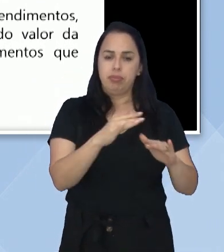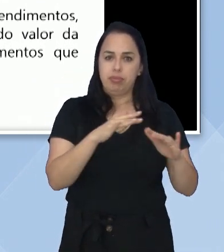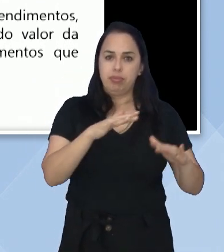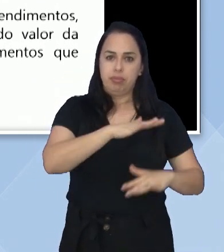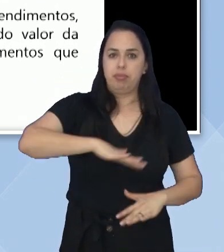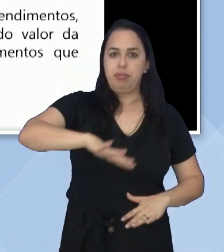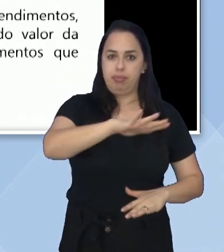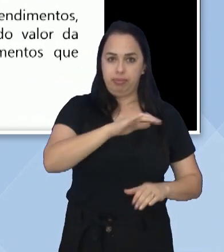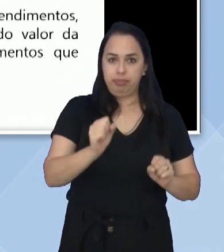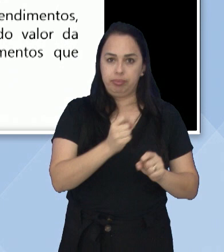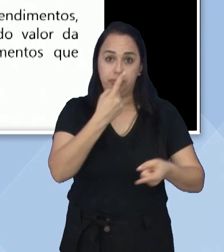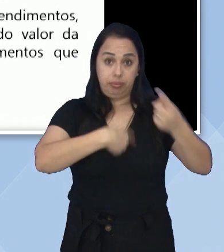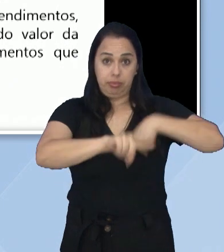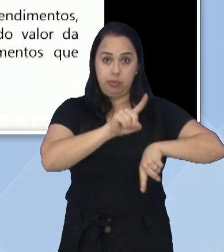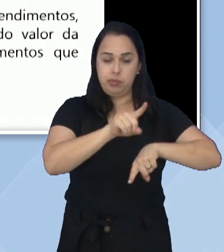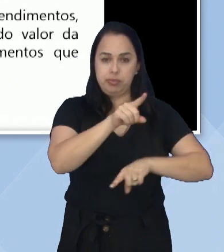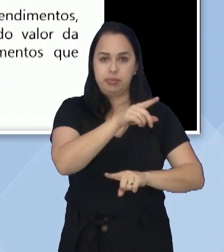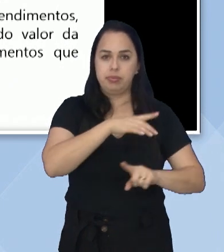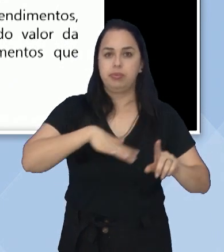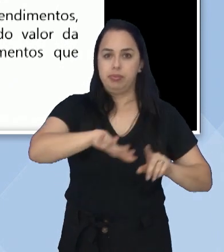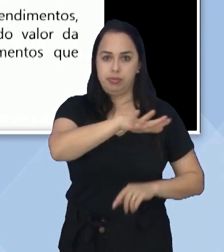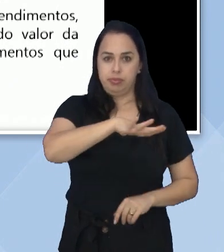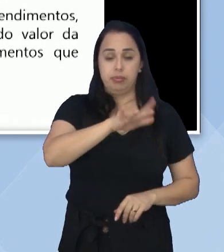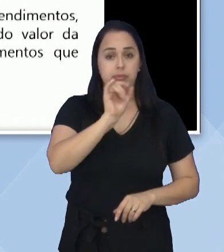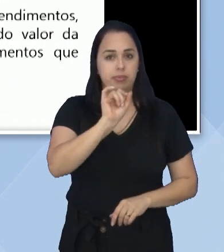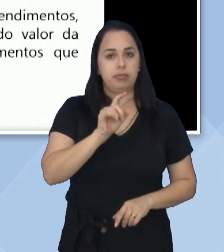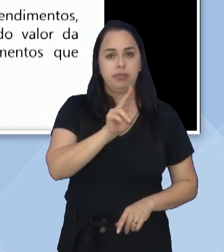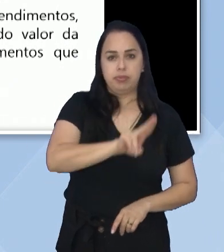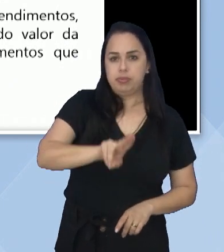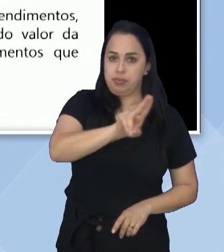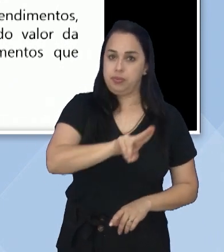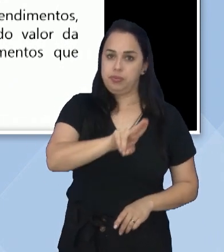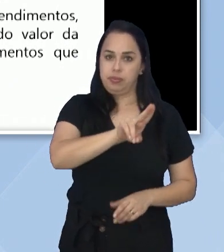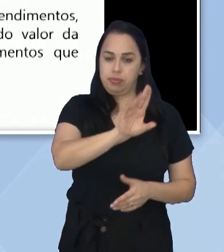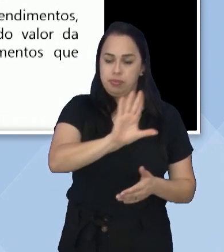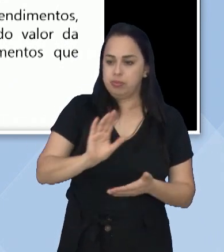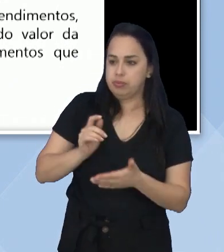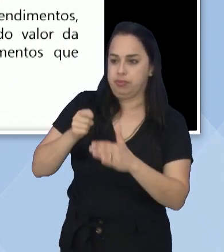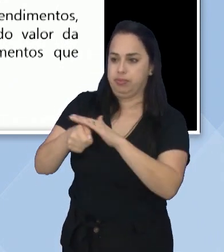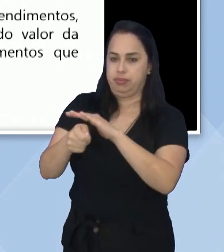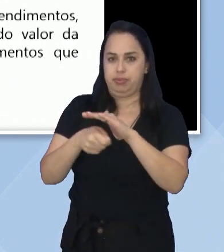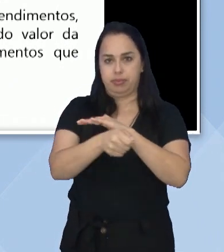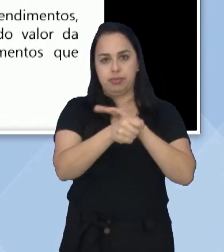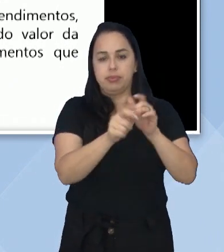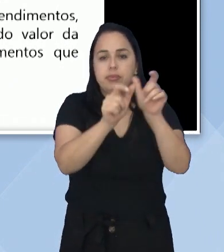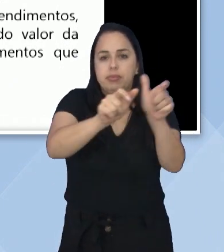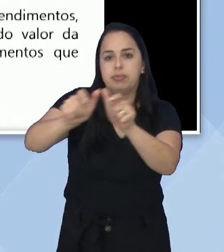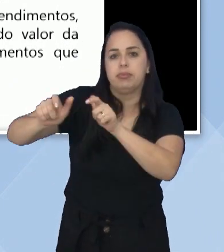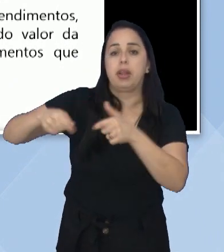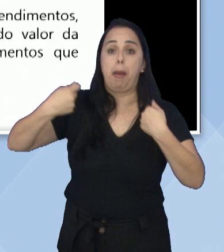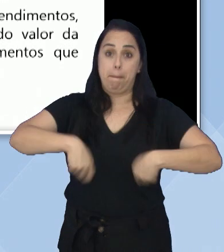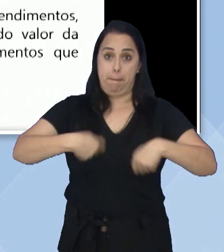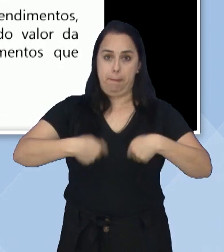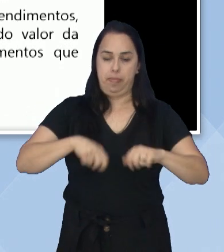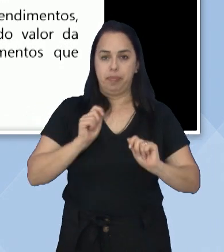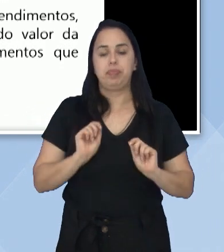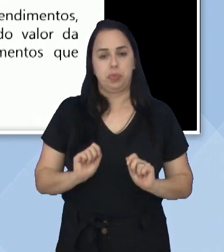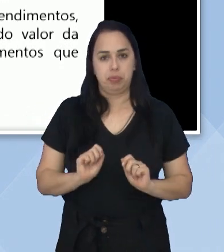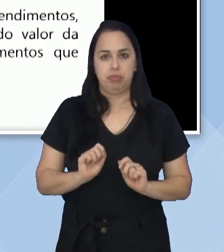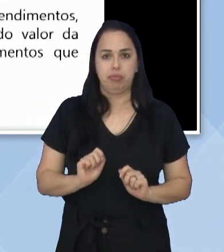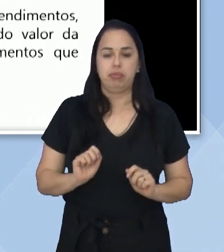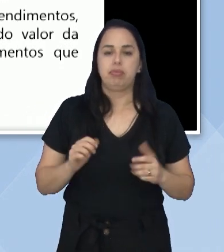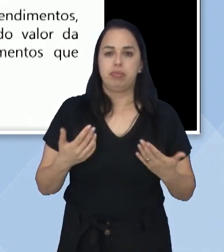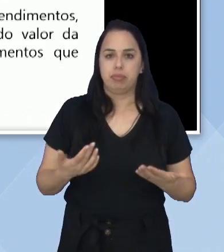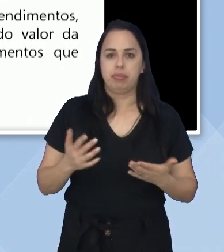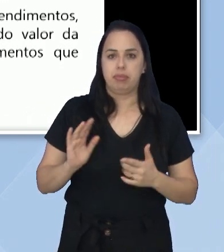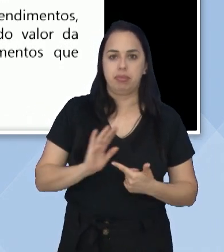Municipal de desenvolvimento urbano ele A ideia é que se ele utiliza esses recursos para requalificar espaços públicos principalmente de localidades que precisam então a gente já até